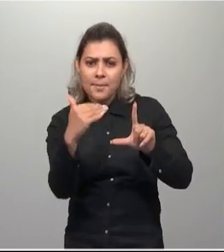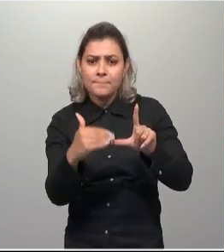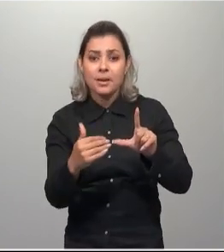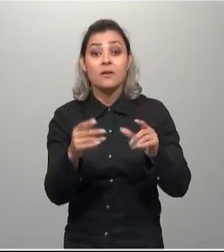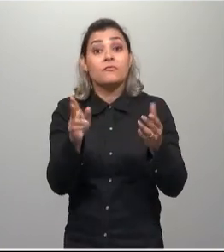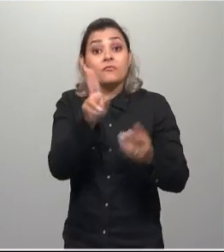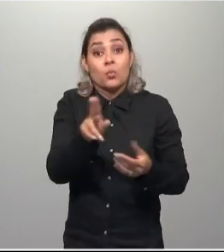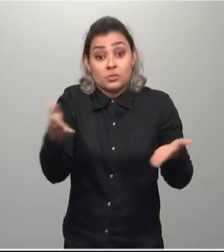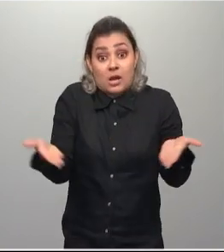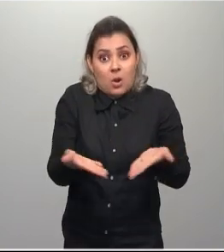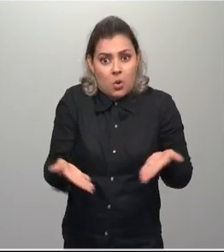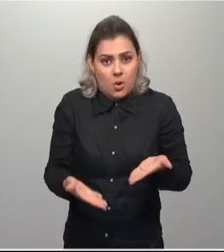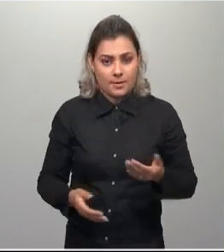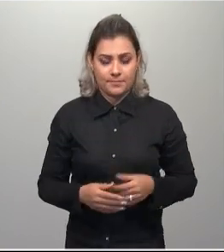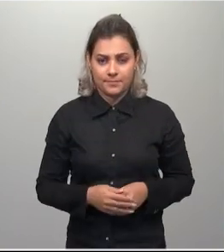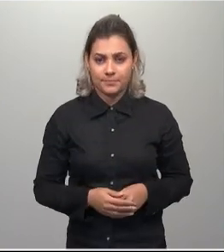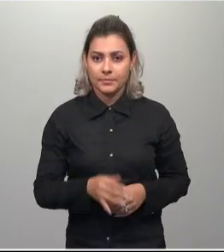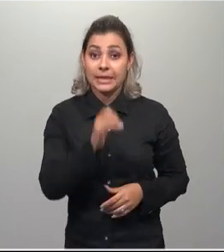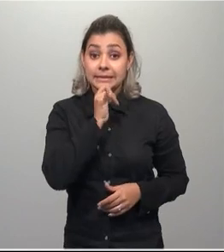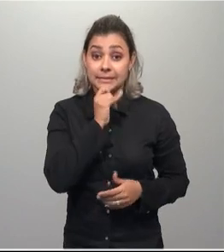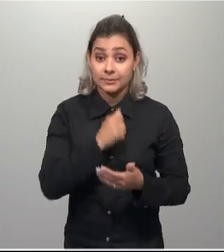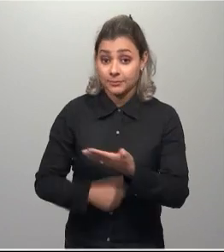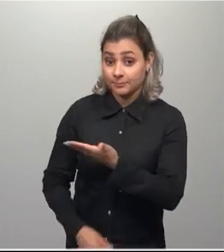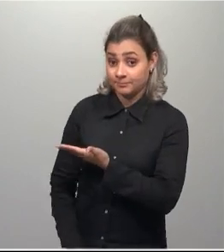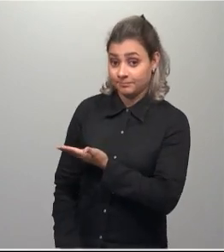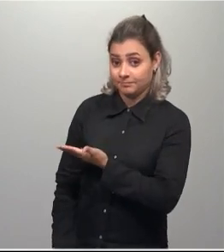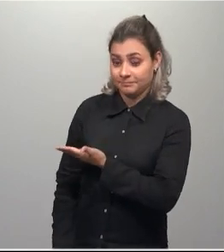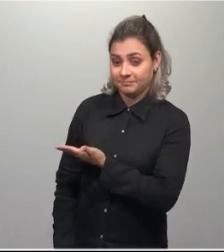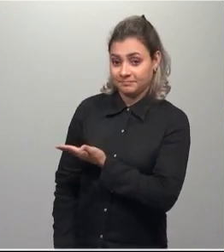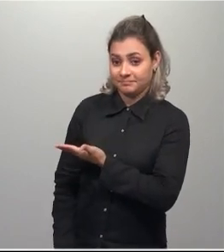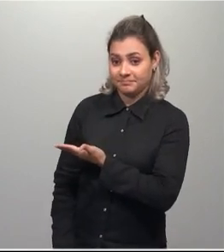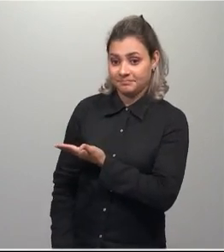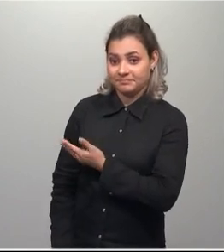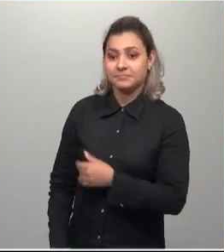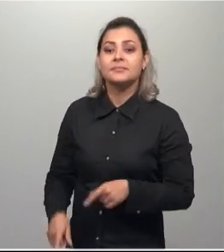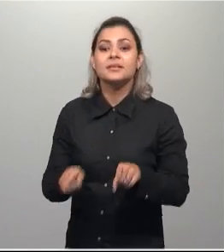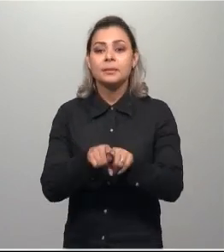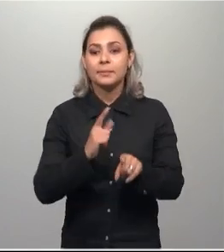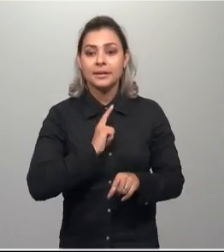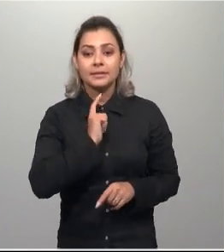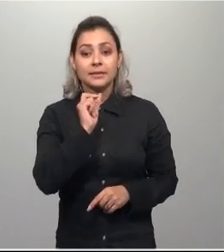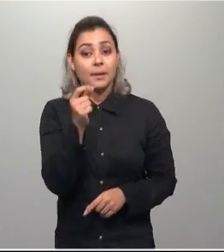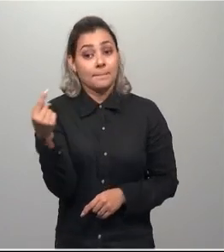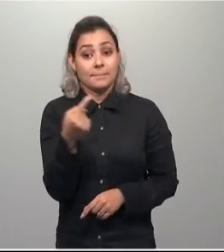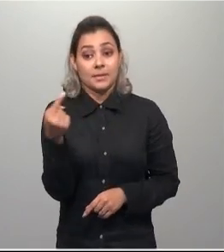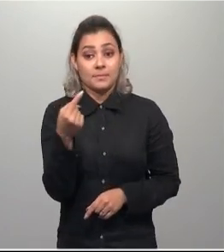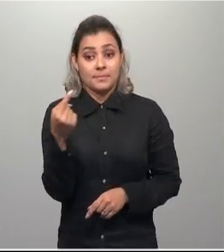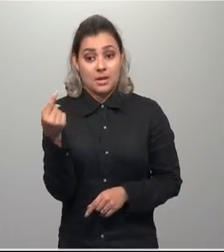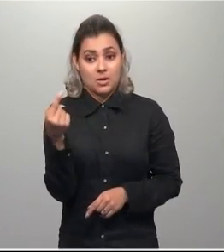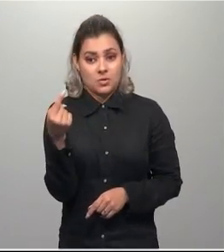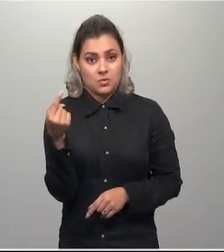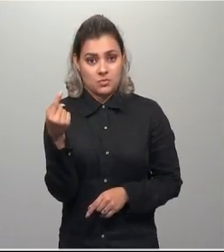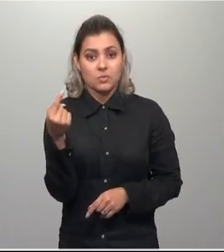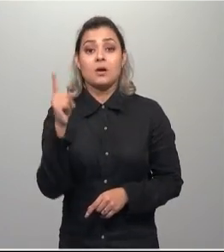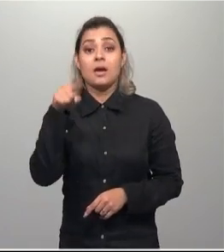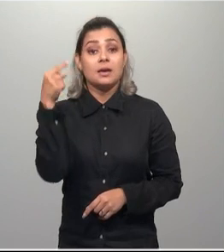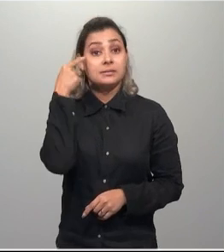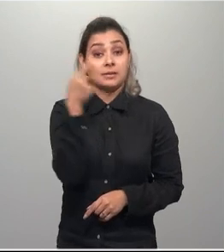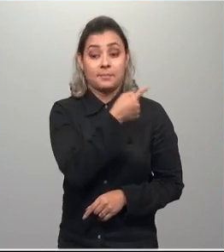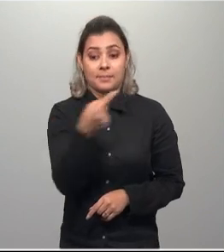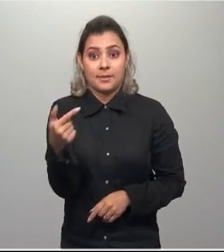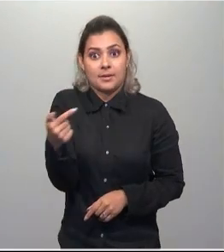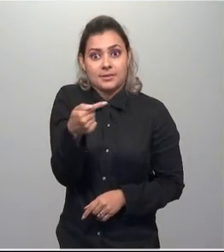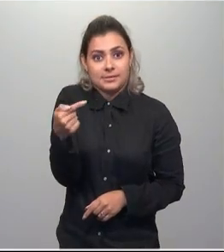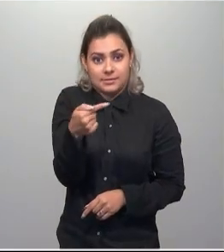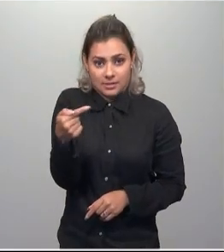nesse instante peguei um circuito contador é o primeiro item da semana 7